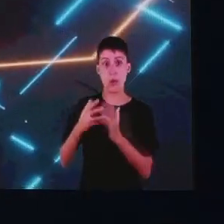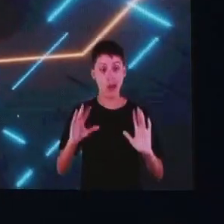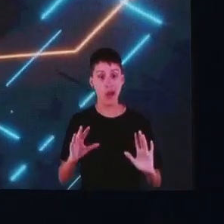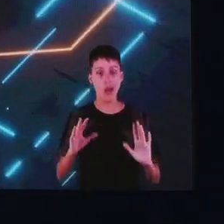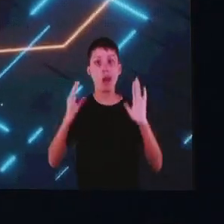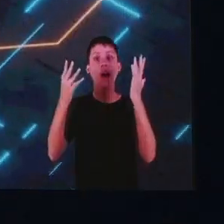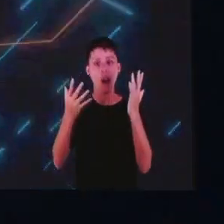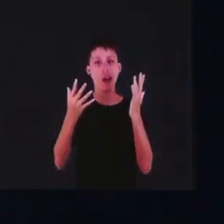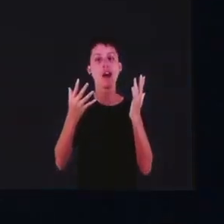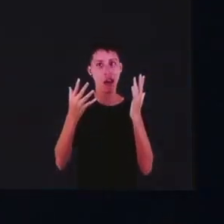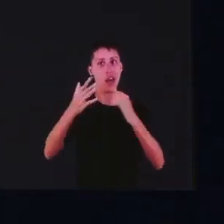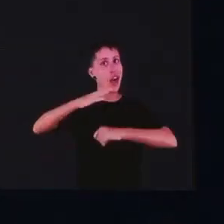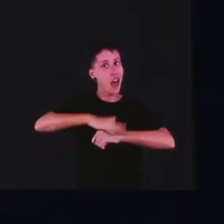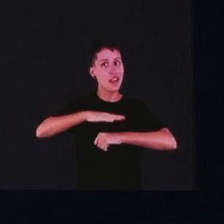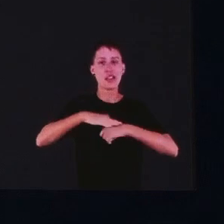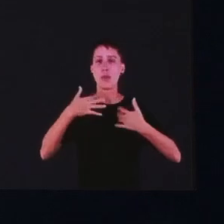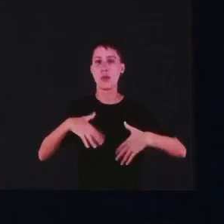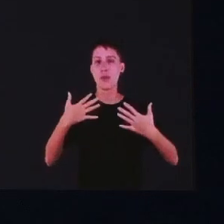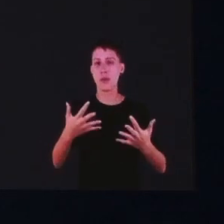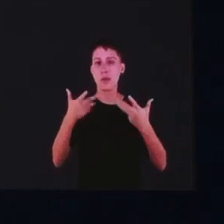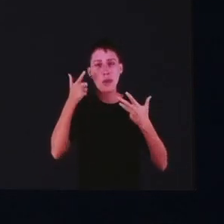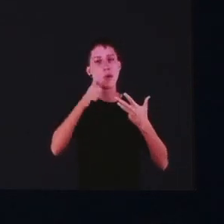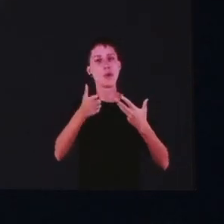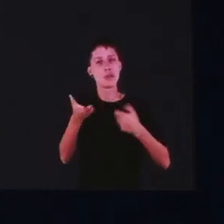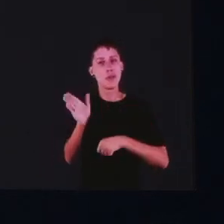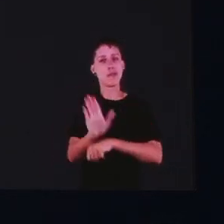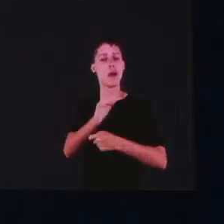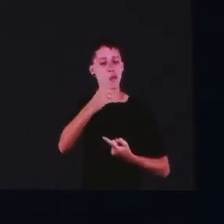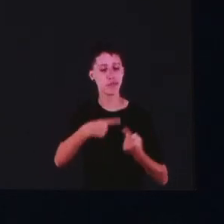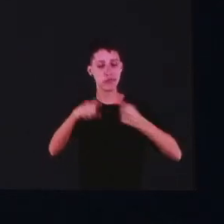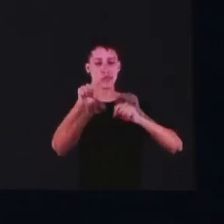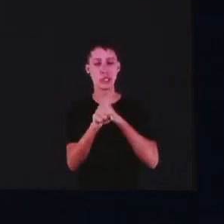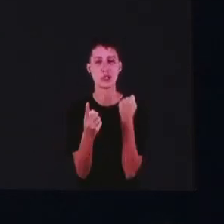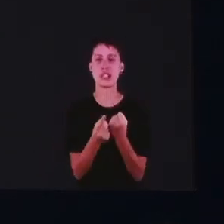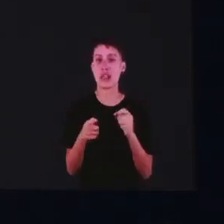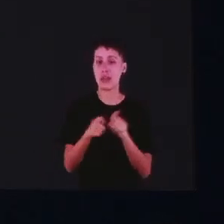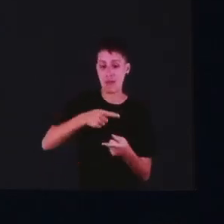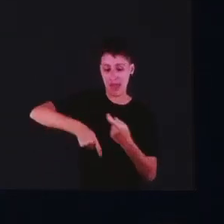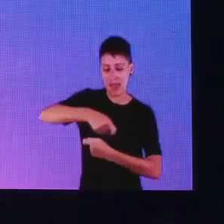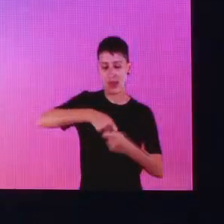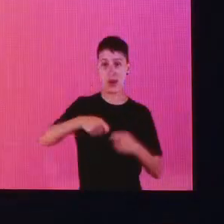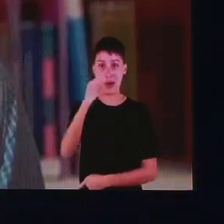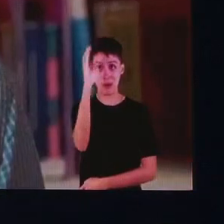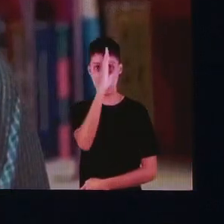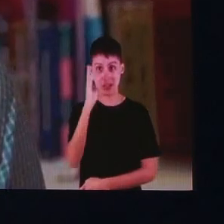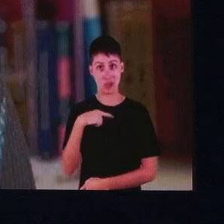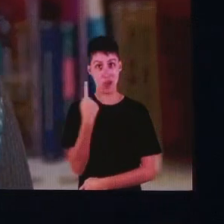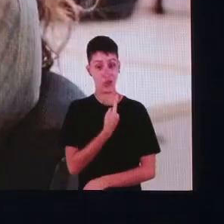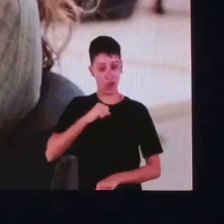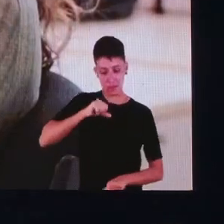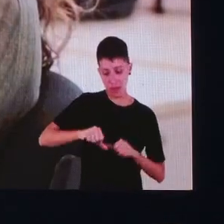um quarto de século. Tempo suficiente para impulsionar o desenvolvimento social e econômico do Brasil. Nós